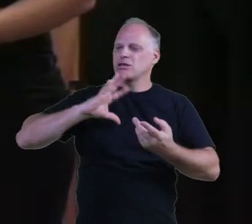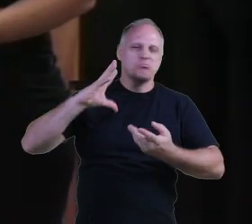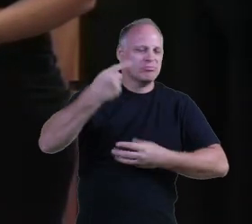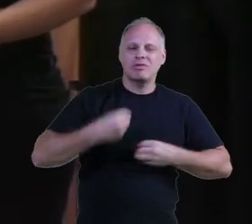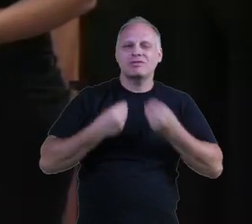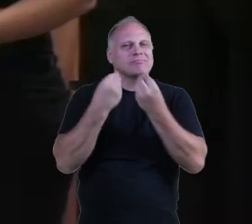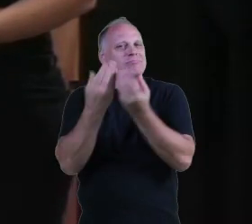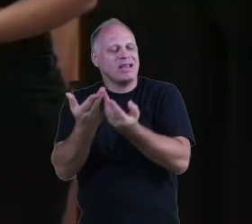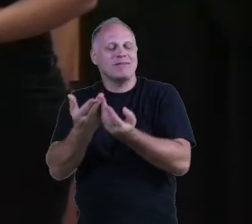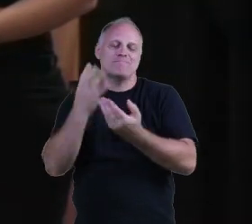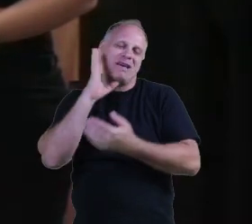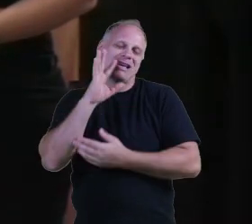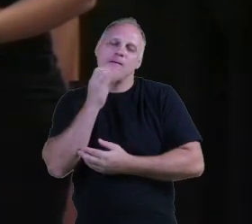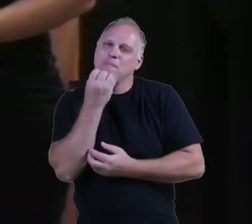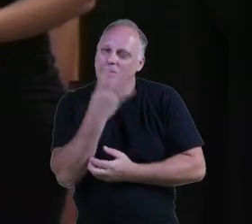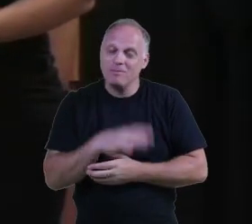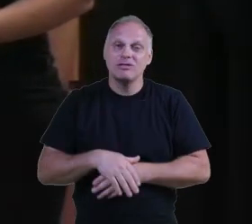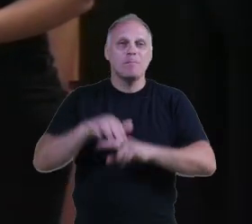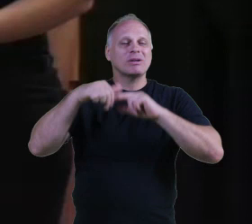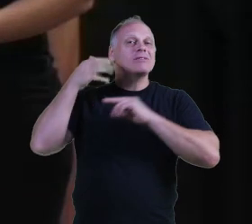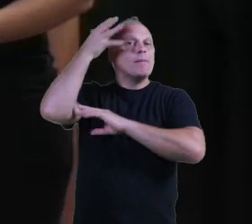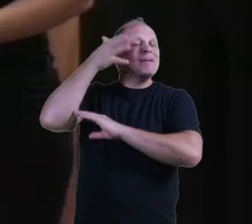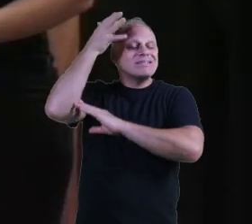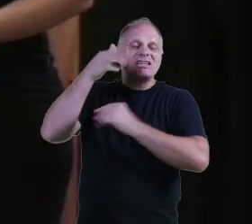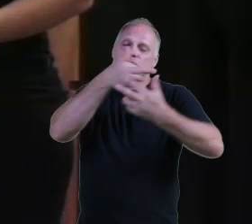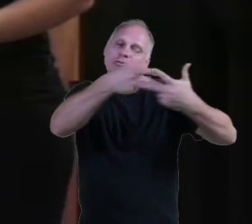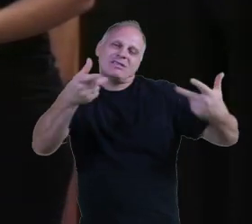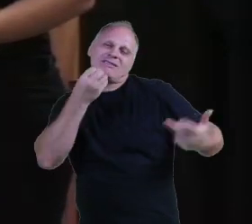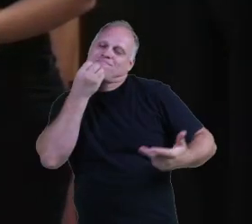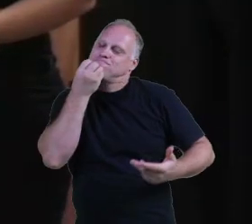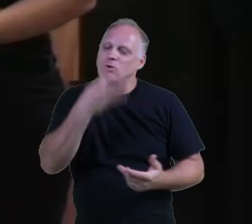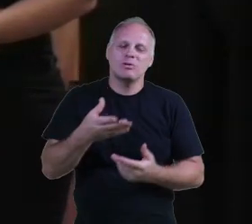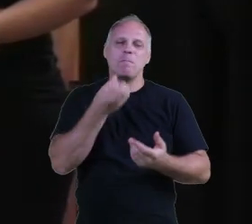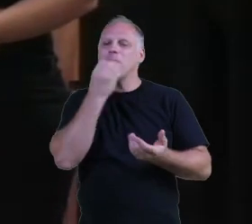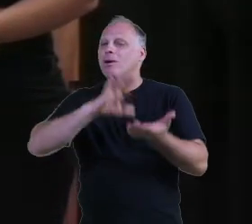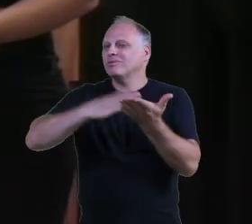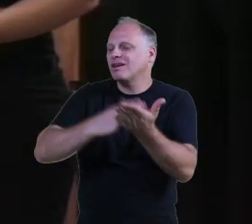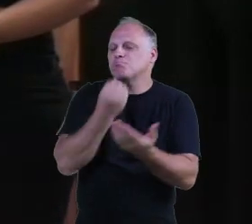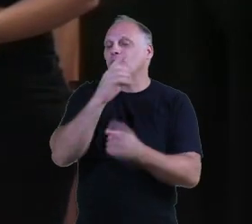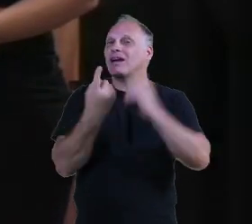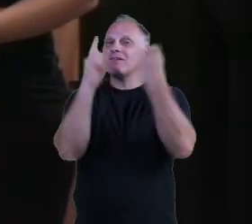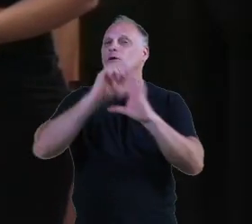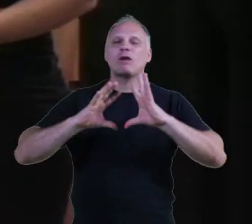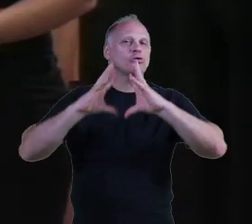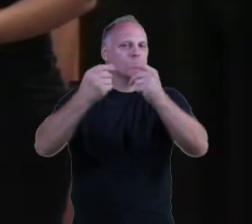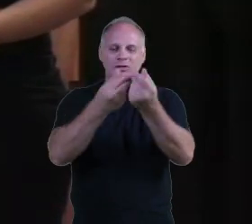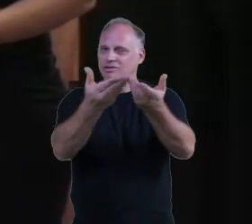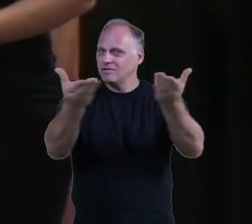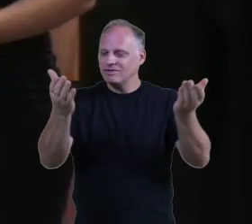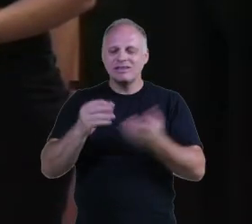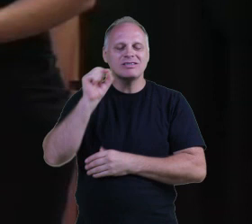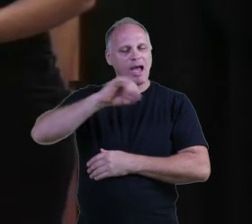que vai ter abadá, vai ter camiseta, vai ser bem legal, bem bacana. Então, a mensagem de coisas boas, um